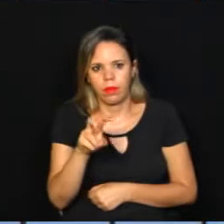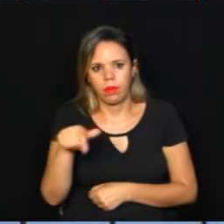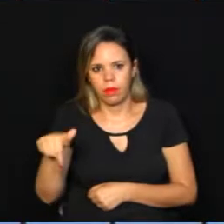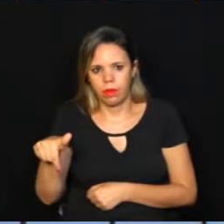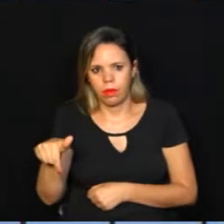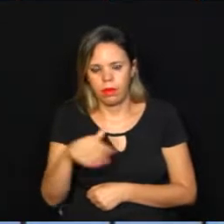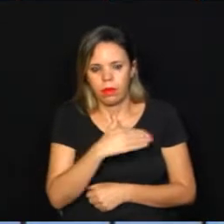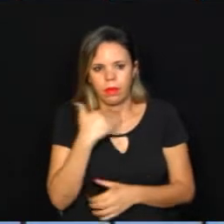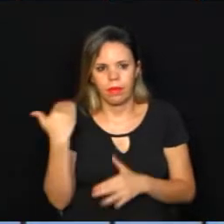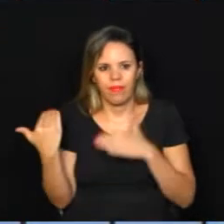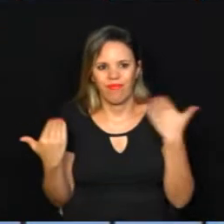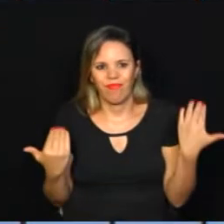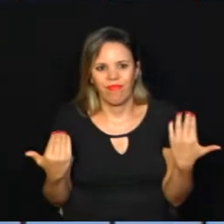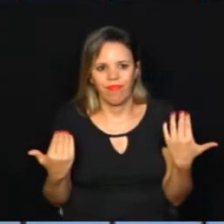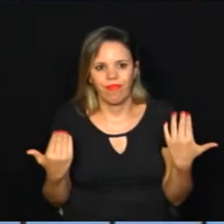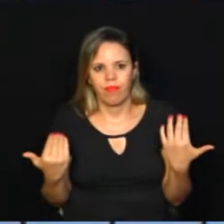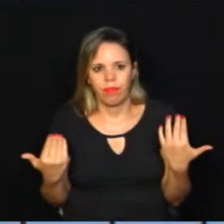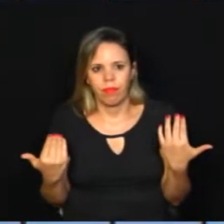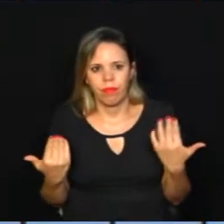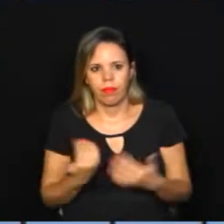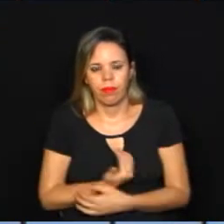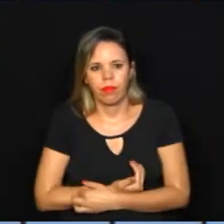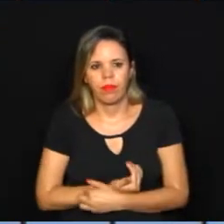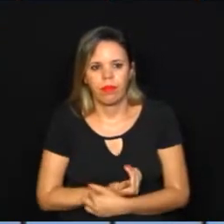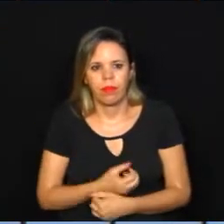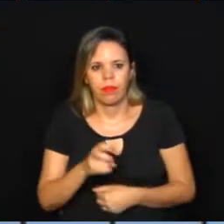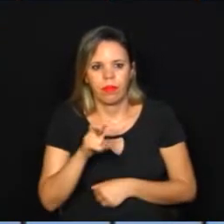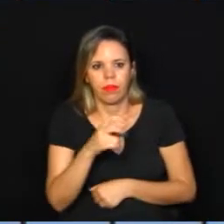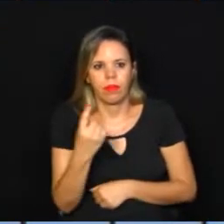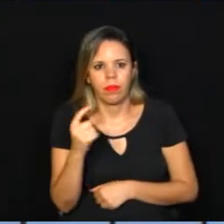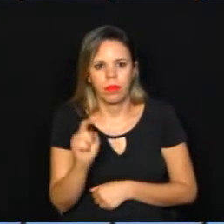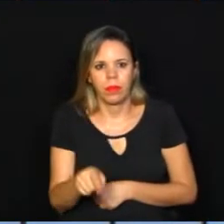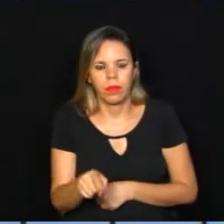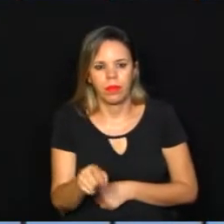243.457 óbitos. Lembrando que são